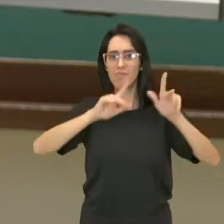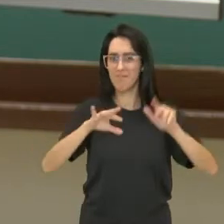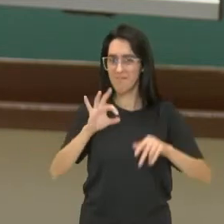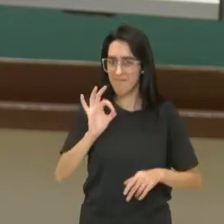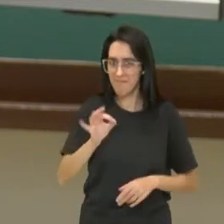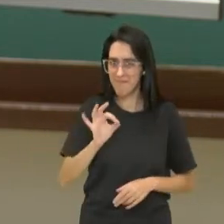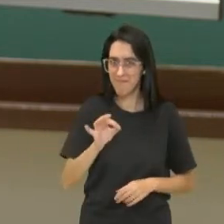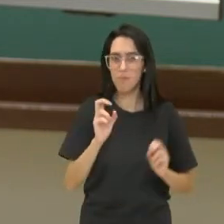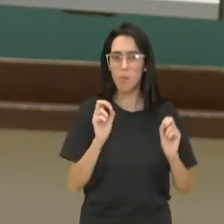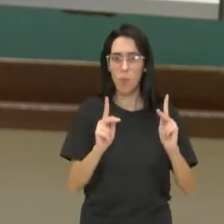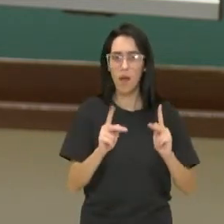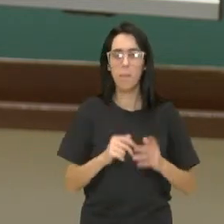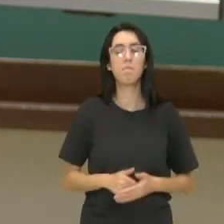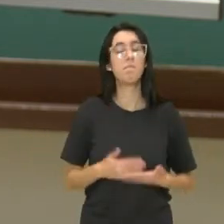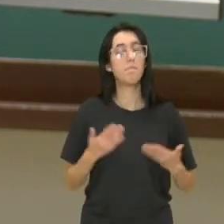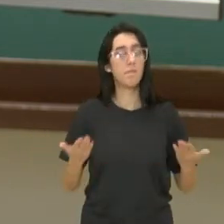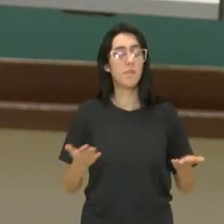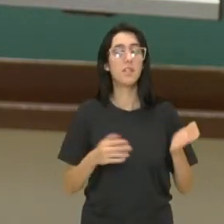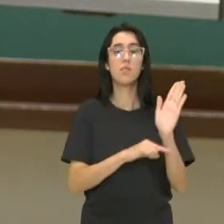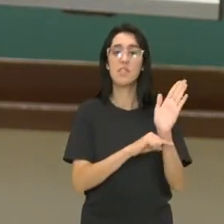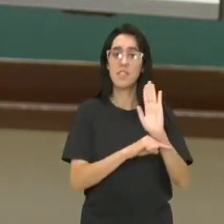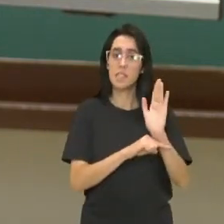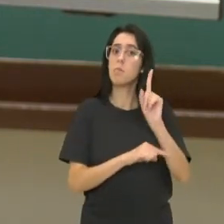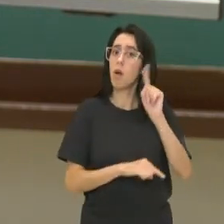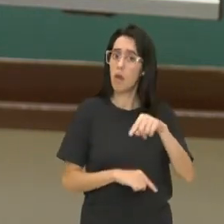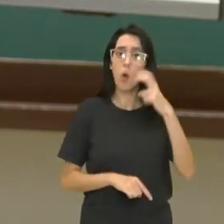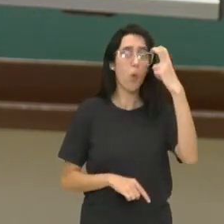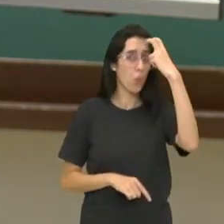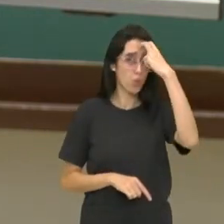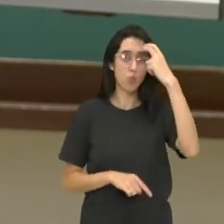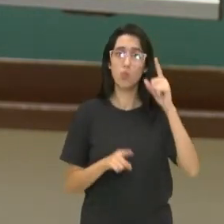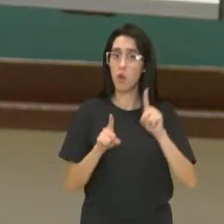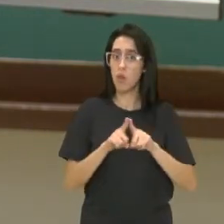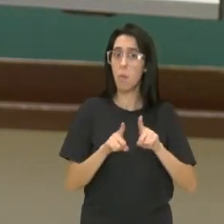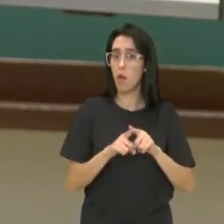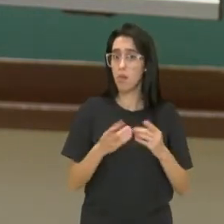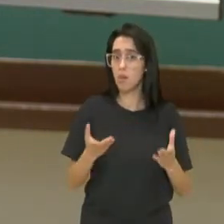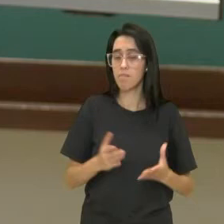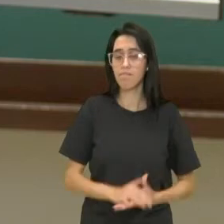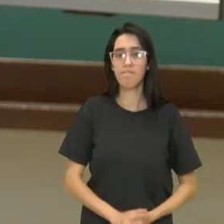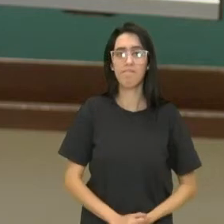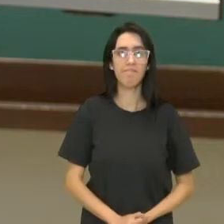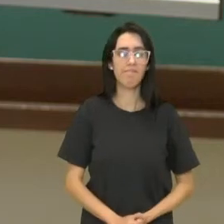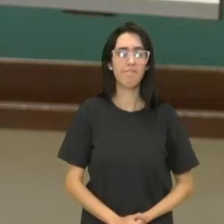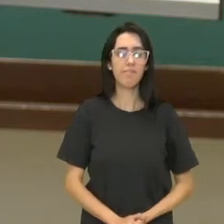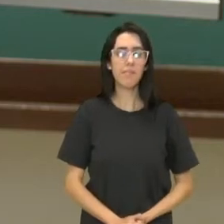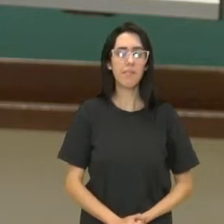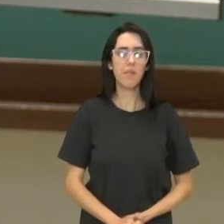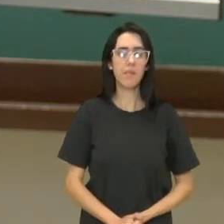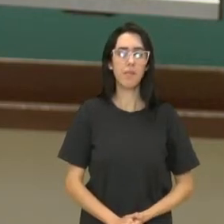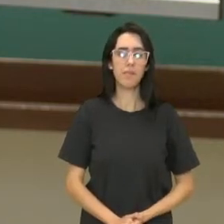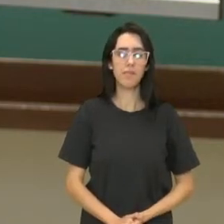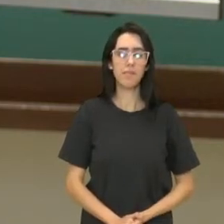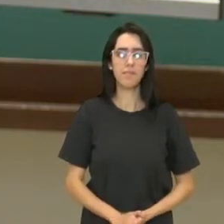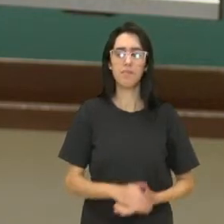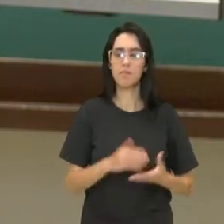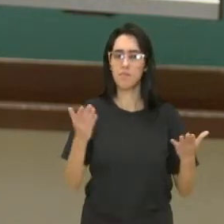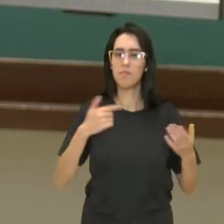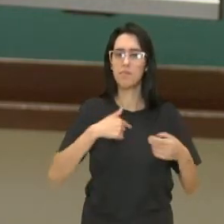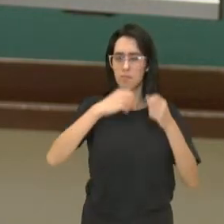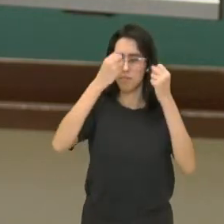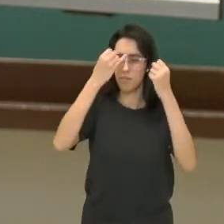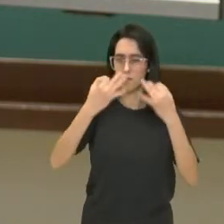Ok? Então, cinema é cultura. Vamos a ver. Aqui, já que estamos falando